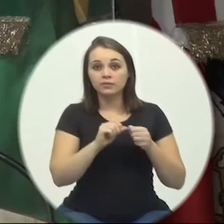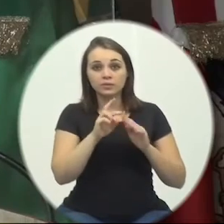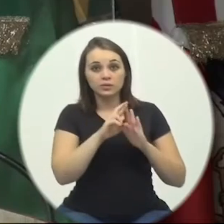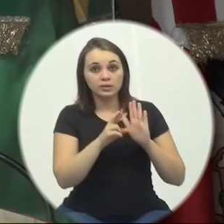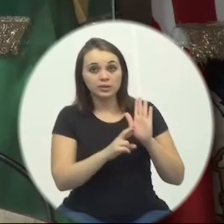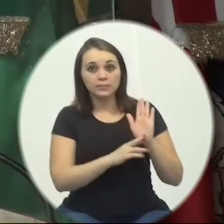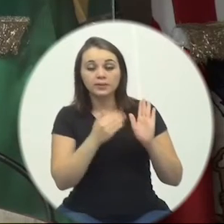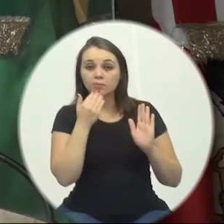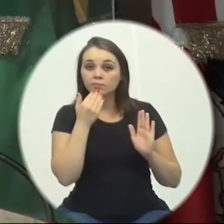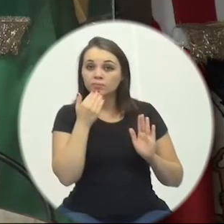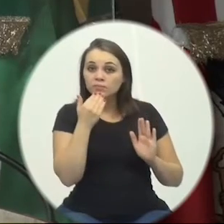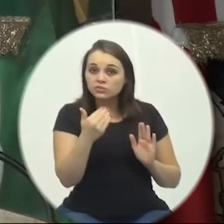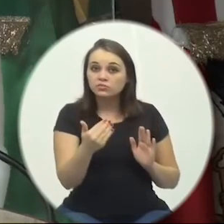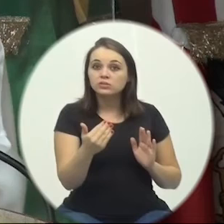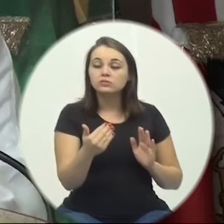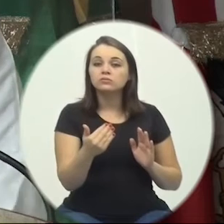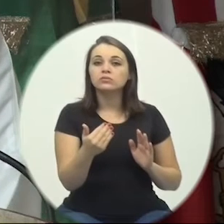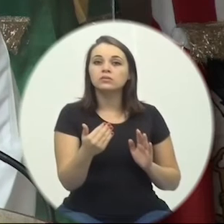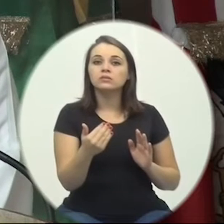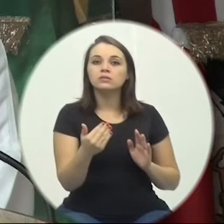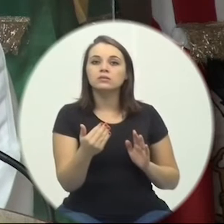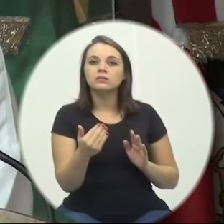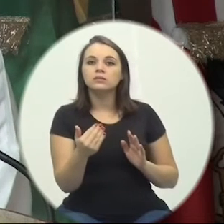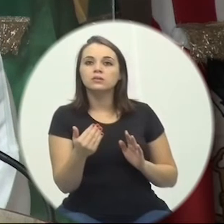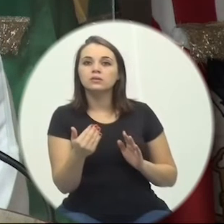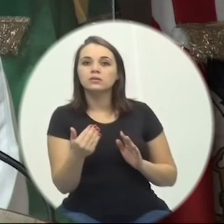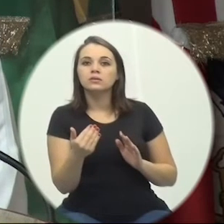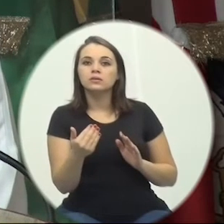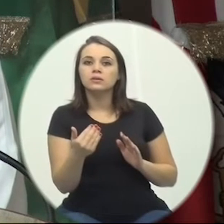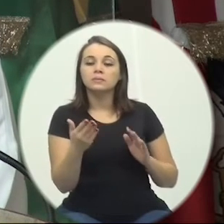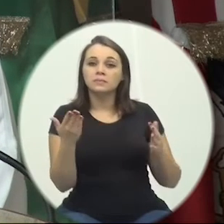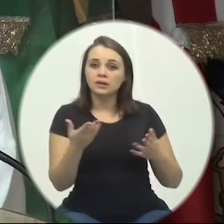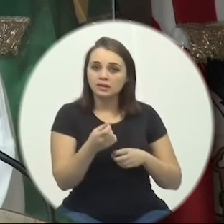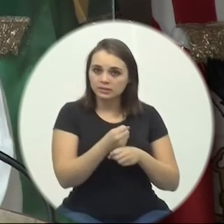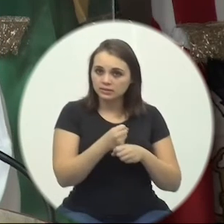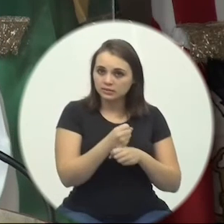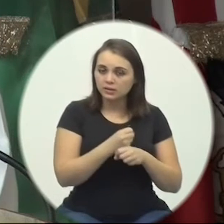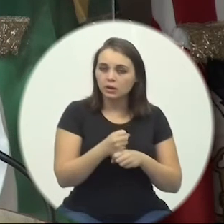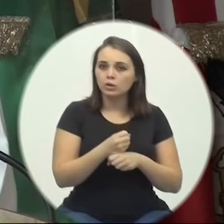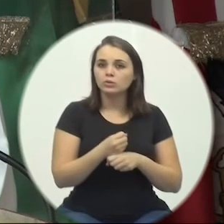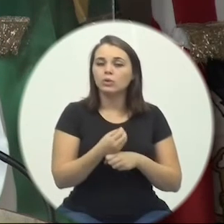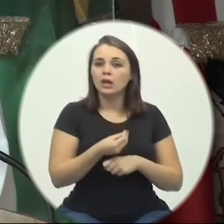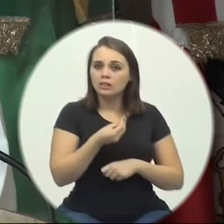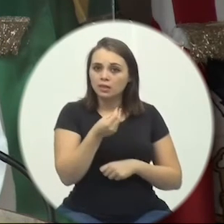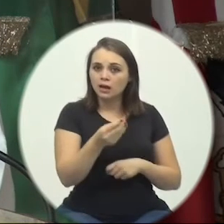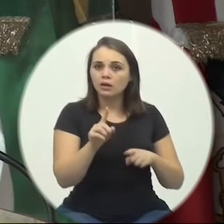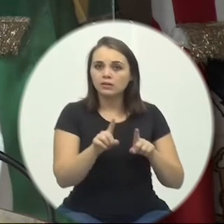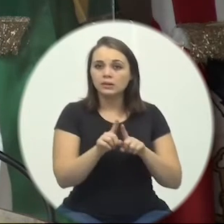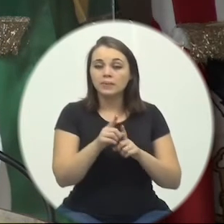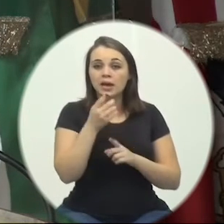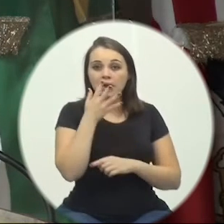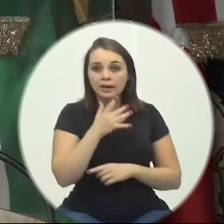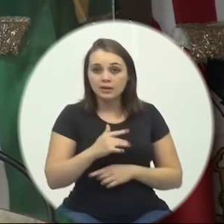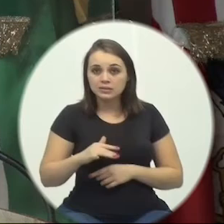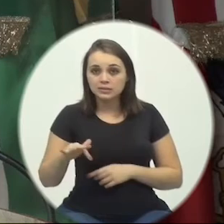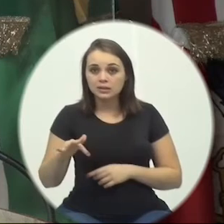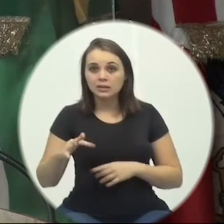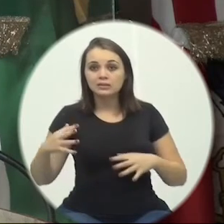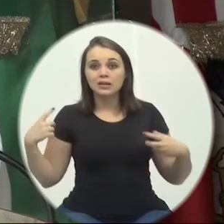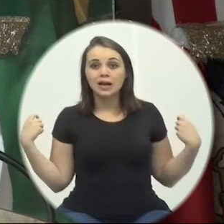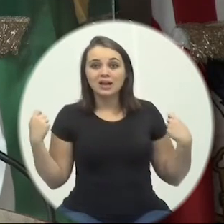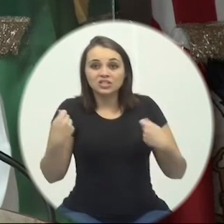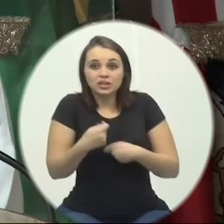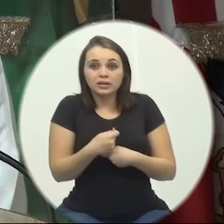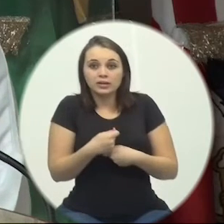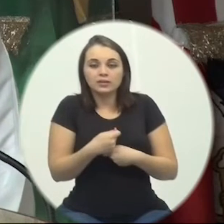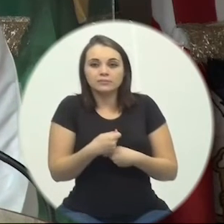requerimento pedindo que seja, de repente, para este ano, incluído no conjunto de uniformes a jaqueta.